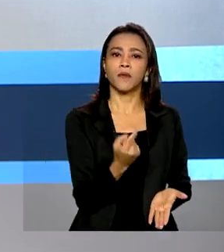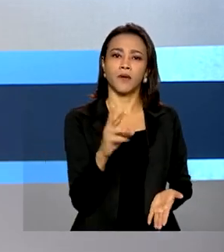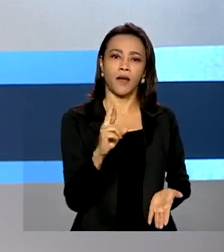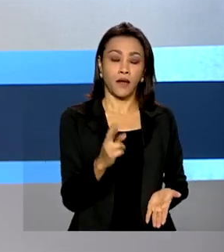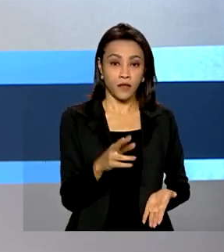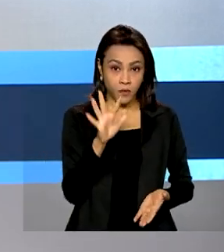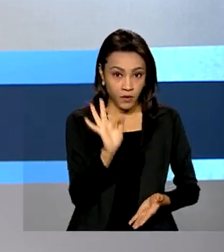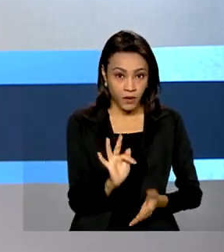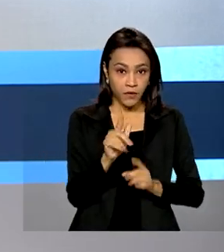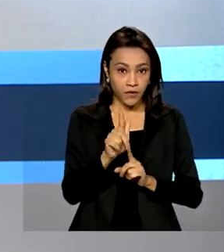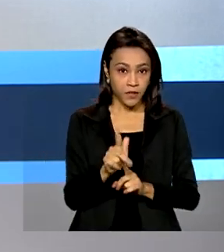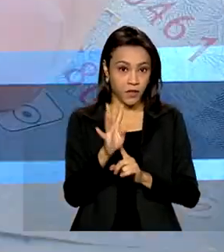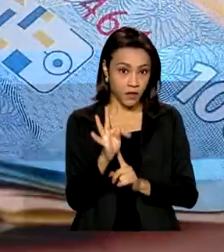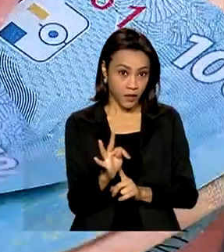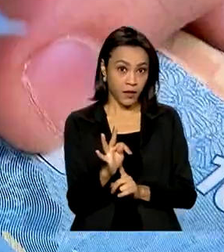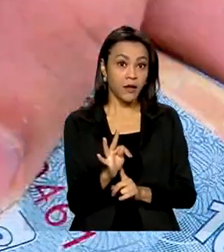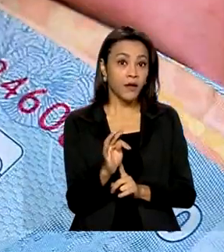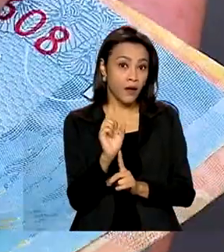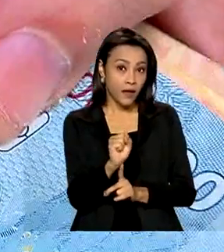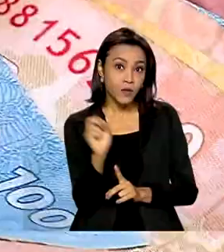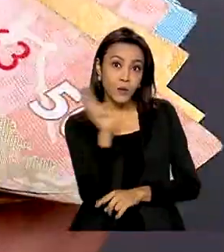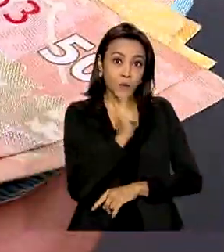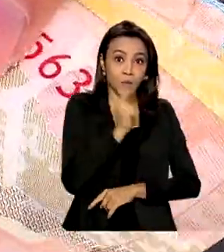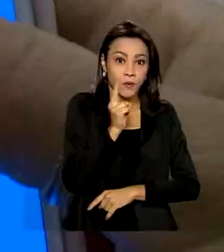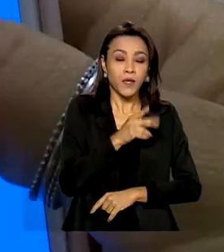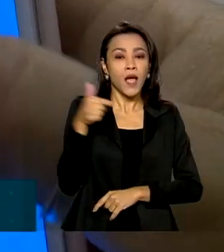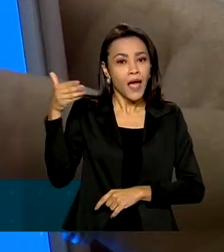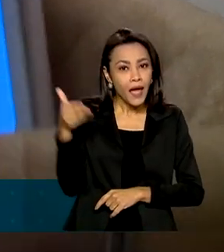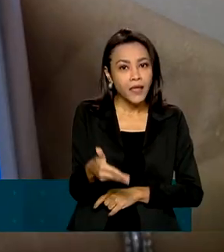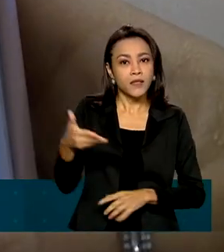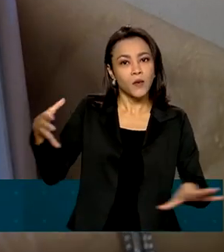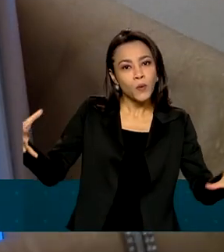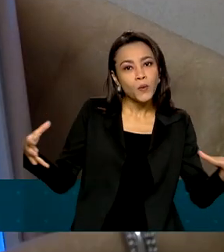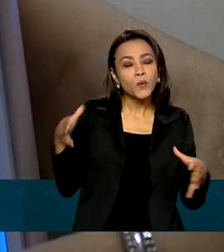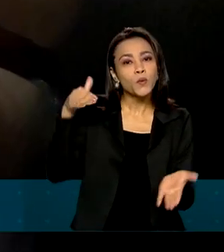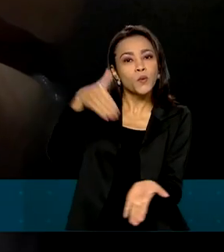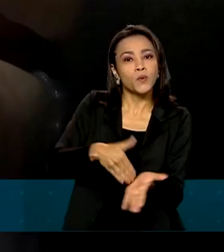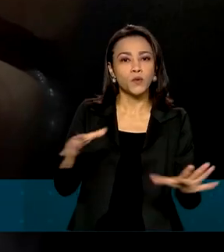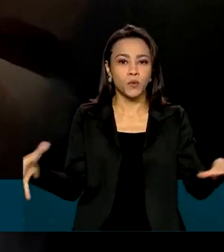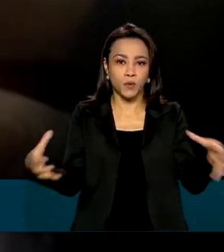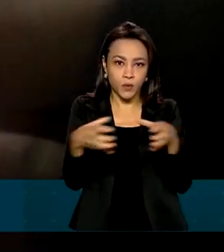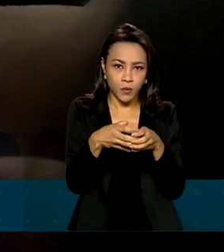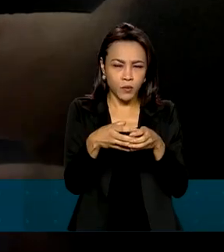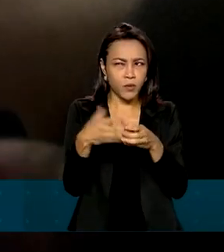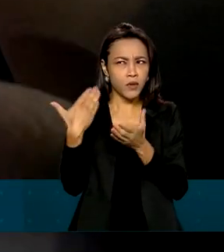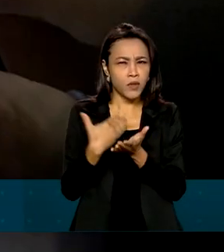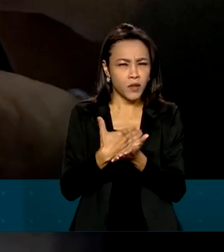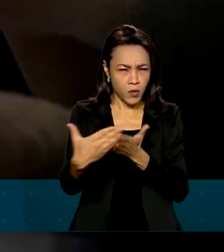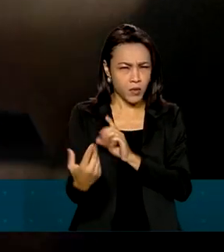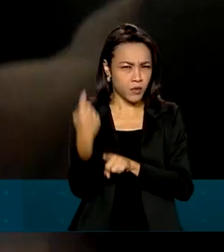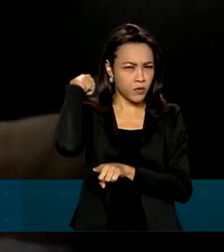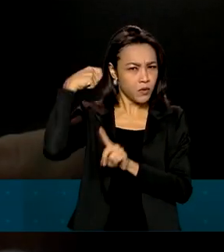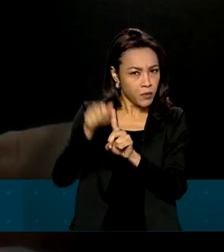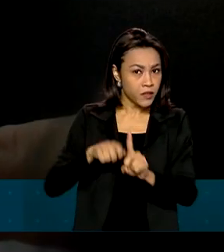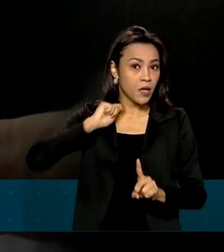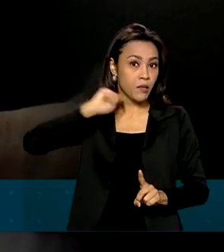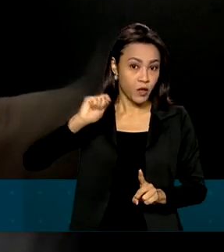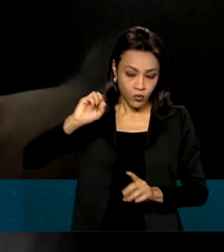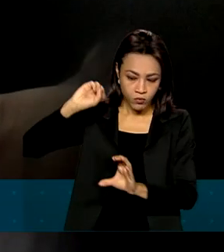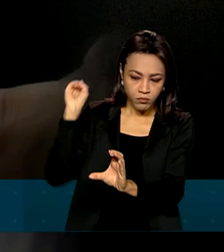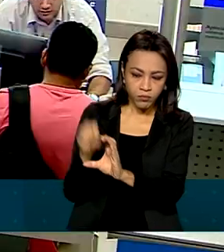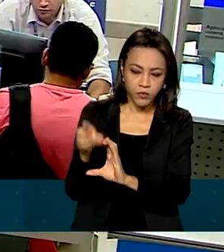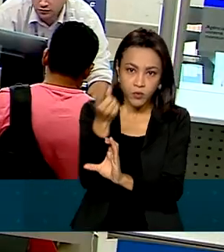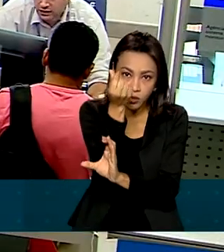FGTS extraordinário Este é o último grupo a receber os valores que começaram a ser liberados em abril o dinheiro é creditado